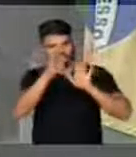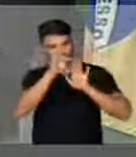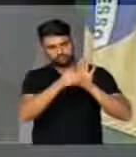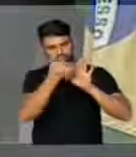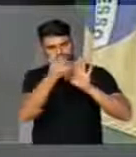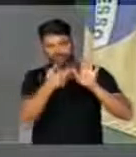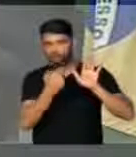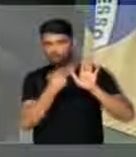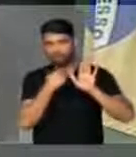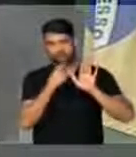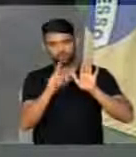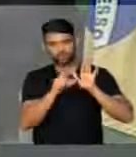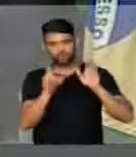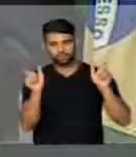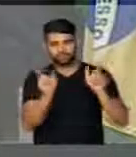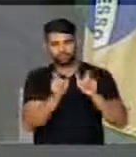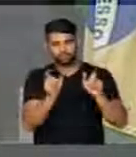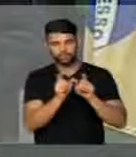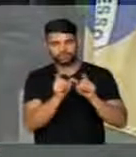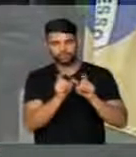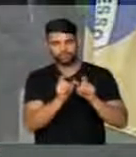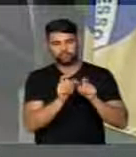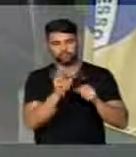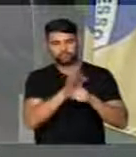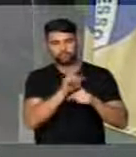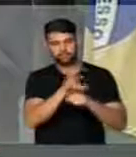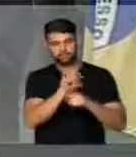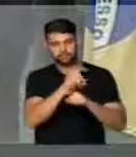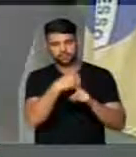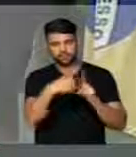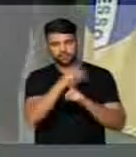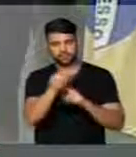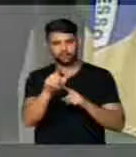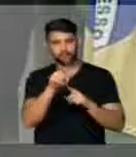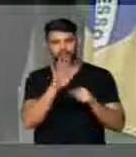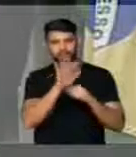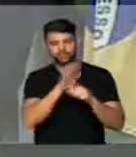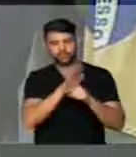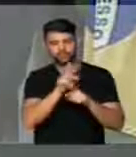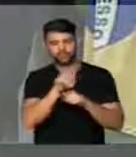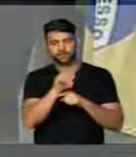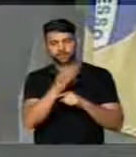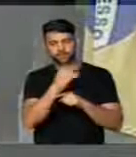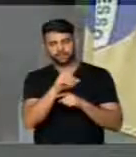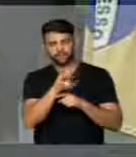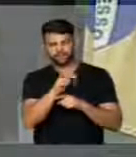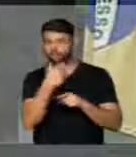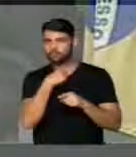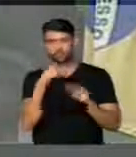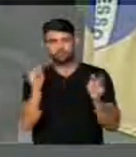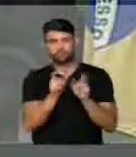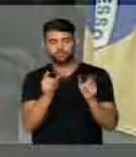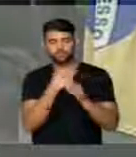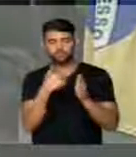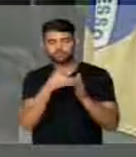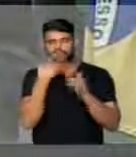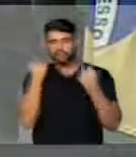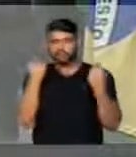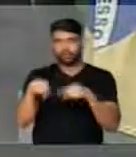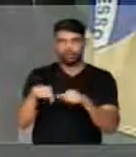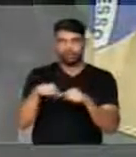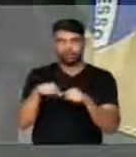não pode haver redução dos benefícios sociais, dos benefícios previdenciários. Todos que disseram o